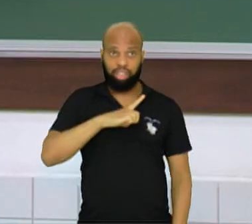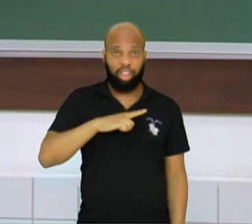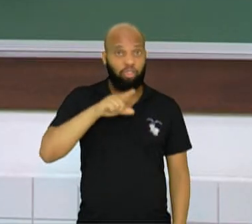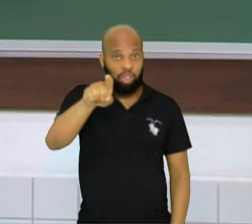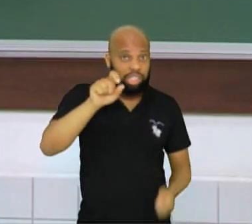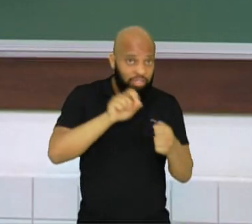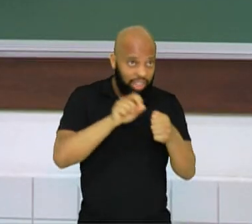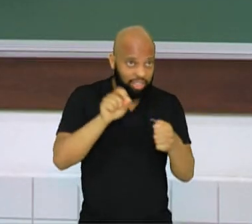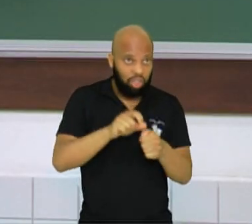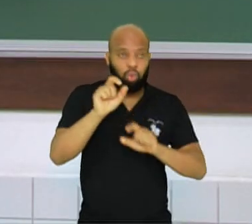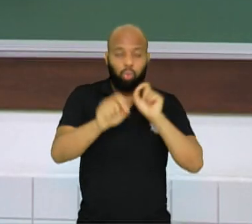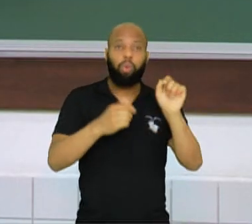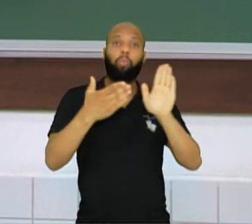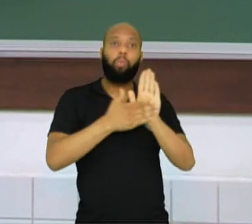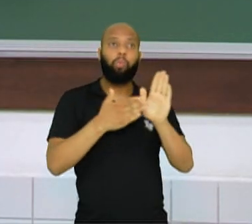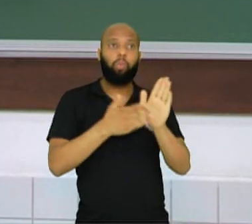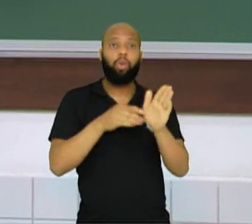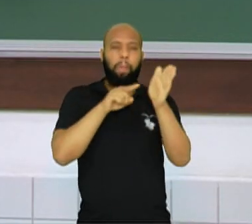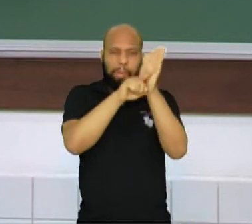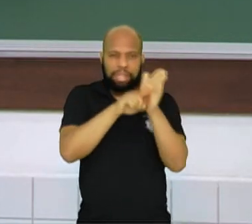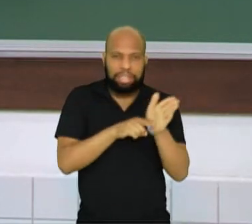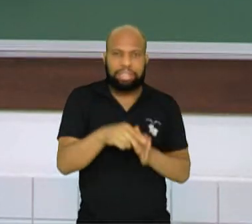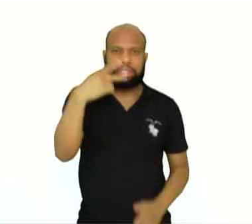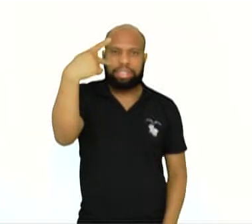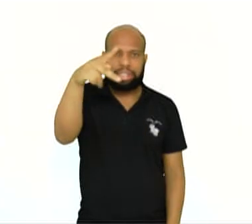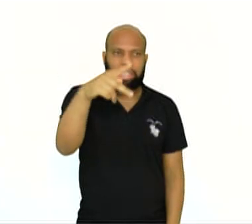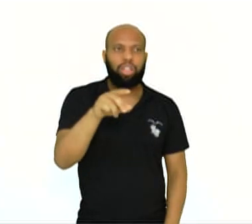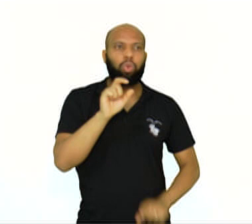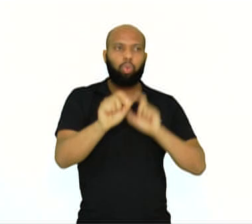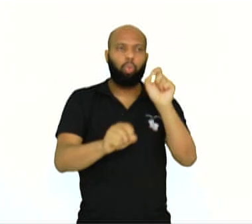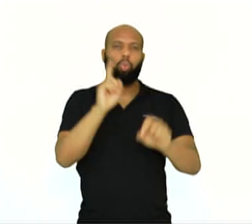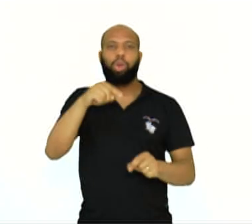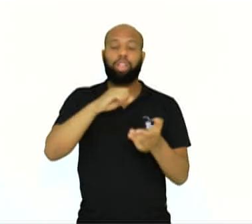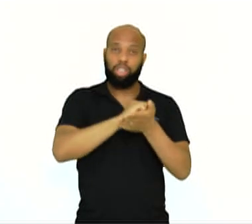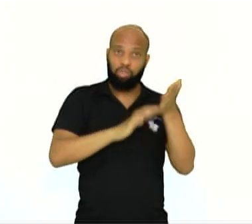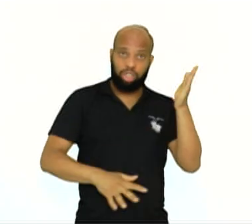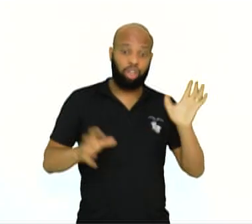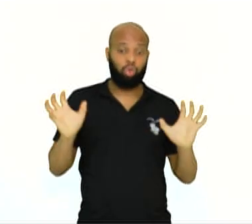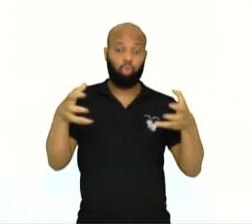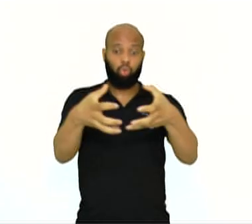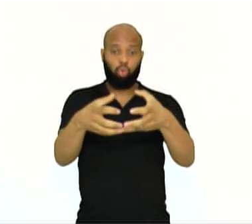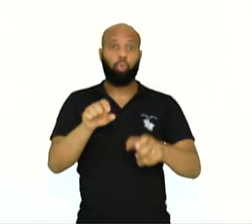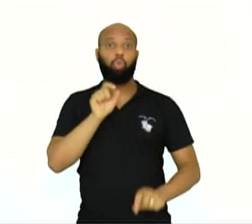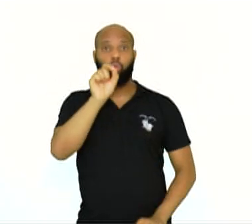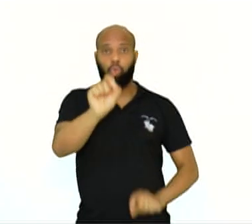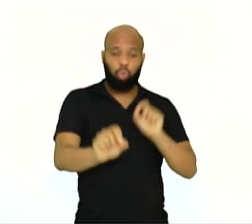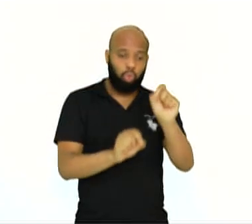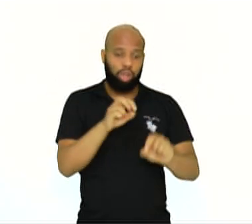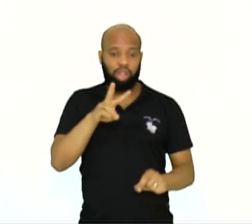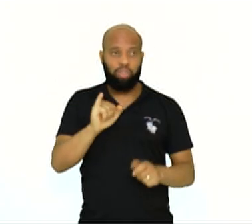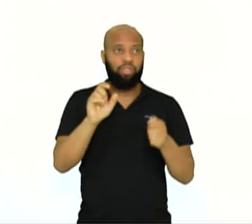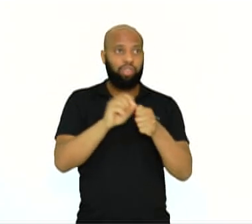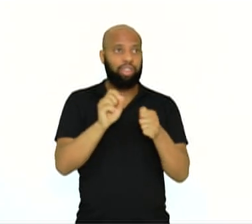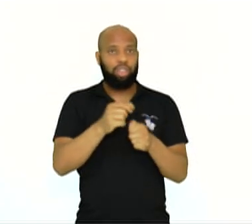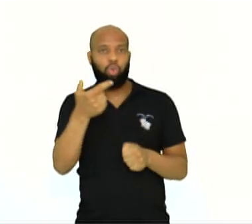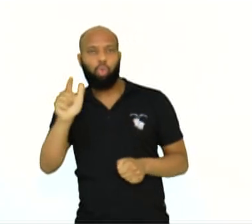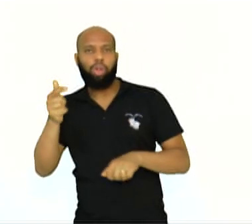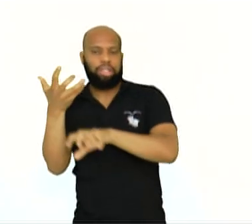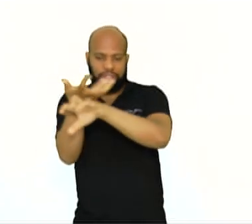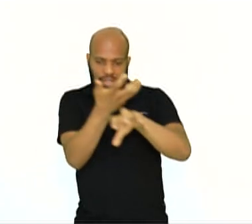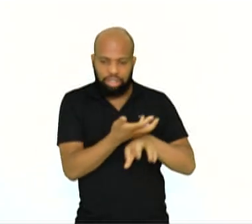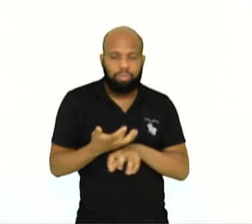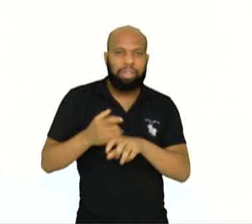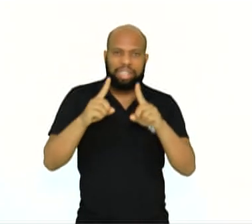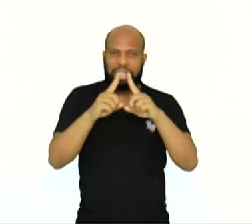para vocês. É uma proposta investigativa. Vai ser uma atividade em conjunto que vocês vão fazer com as outras disciplinas